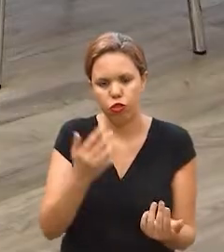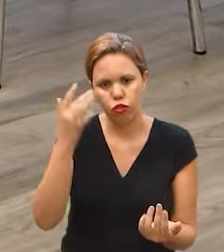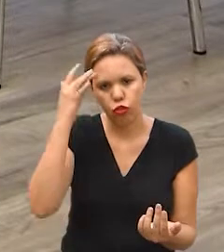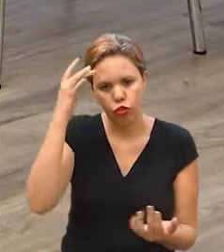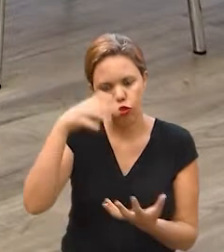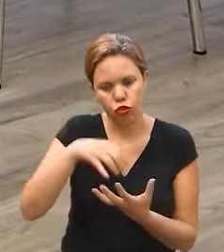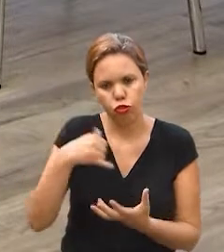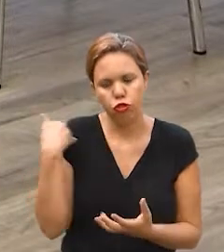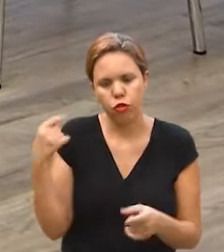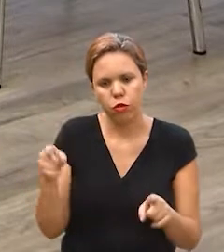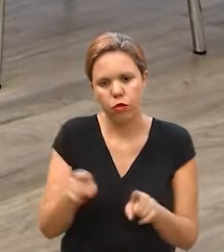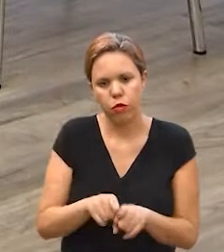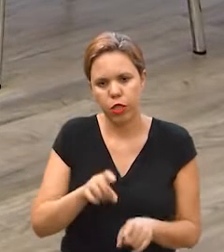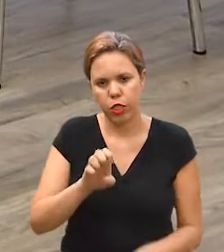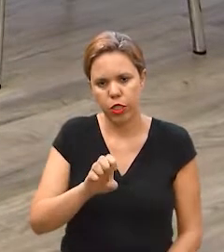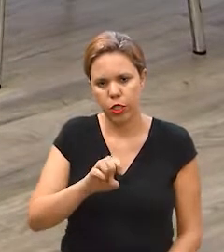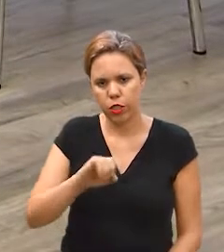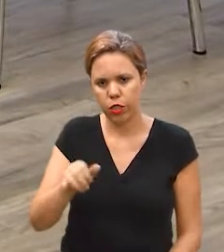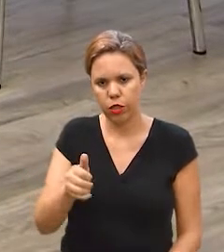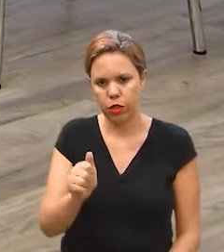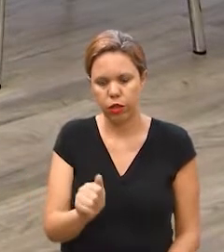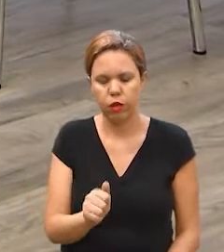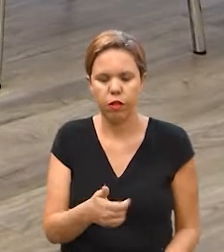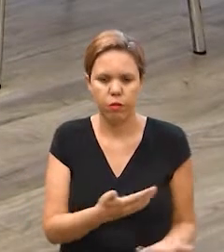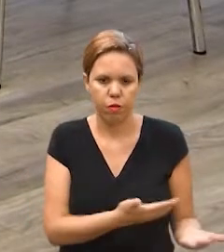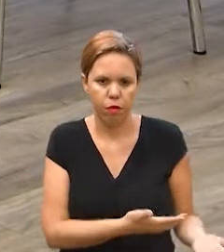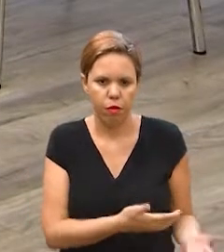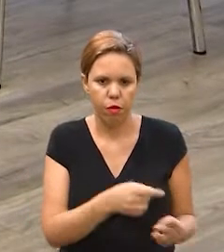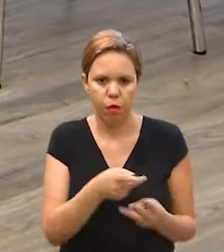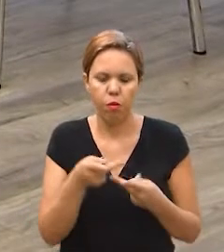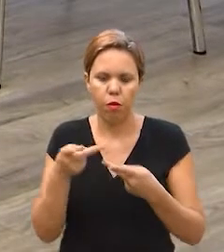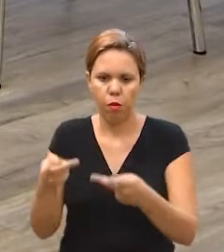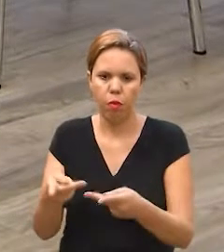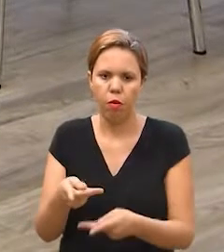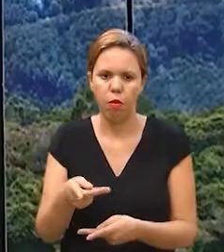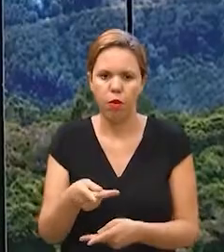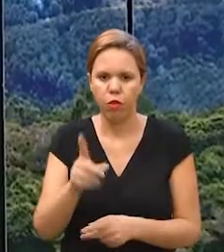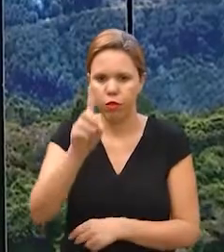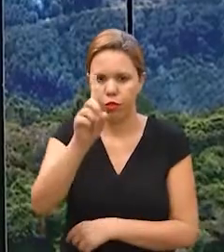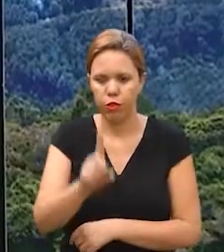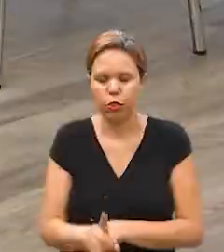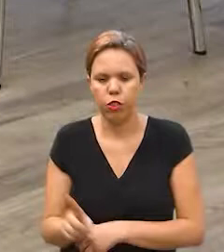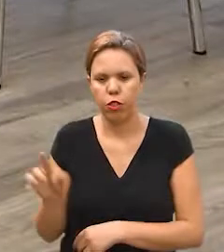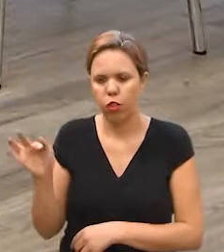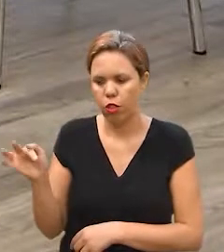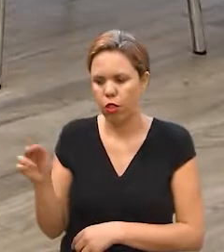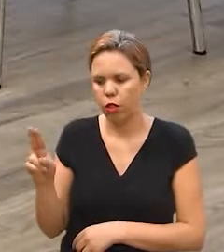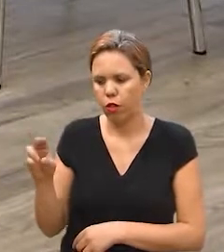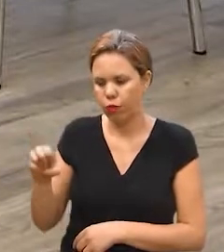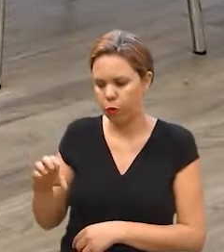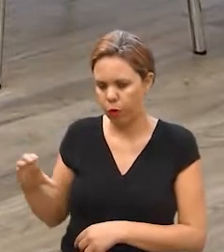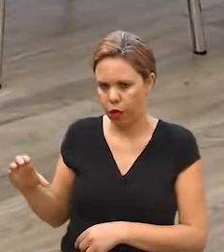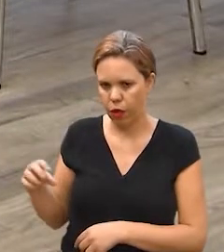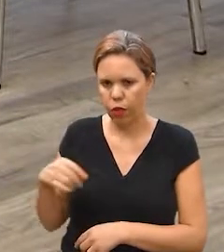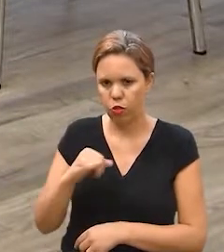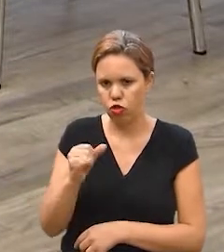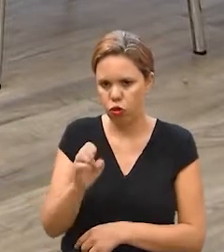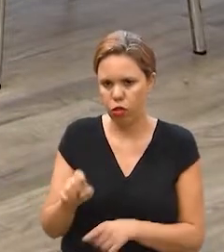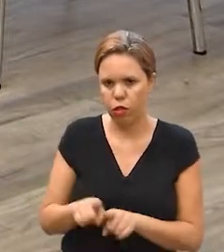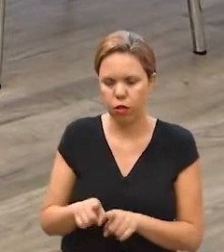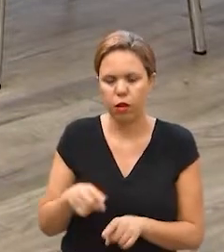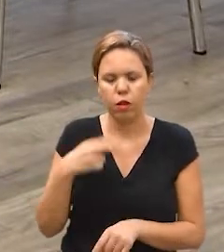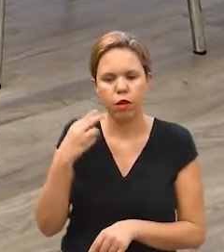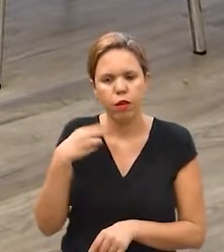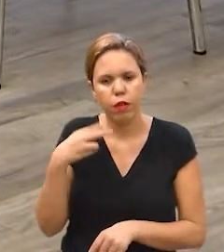idosos, agora também, né, José Batista? A gente convidou aqui o José Batista, o diretor da FUMEC, a vereadora Mariana Conte e o